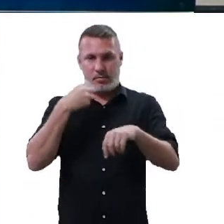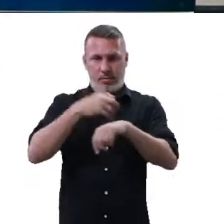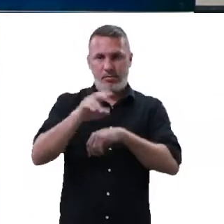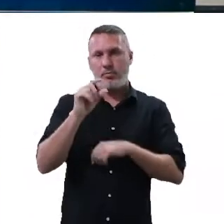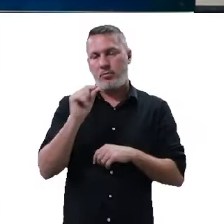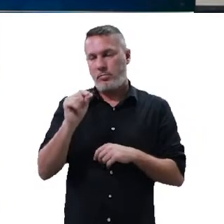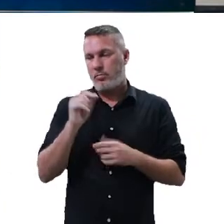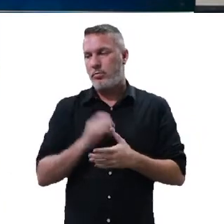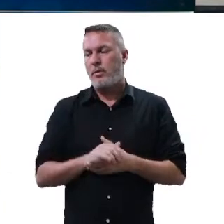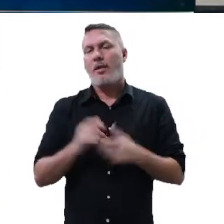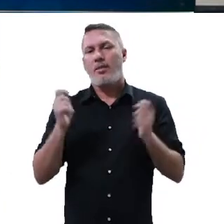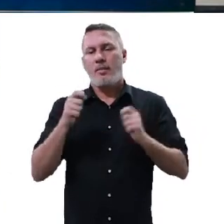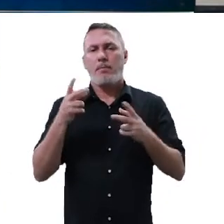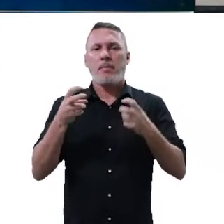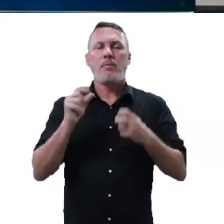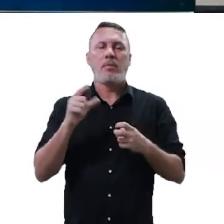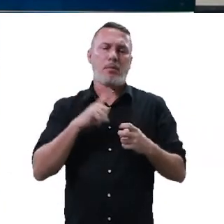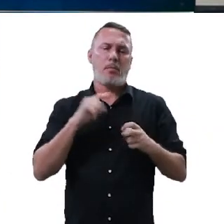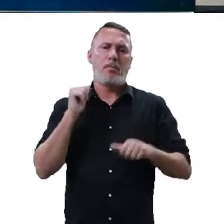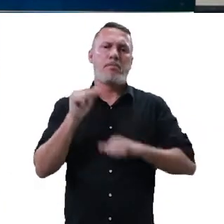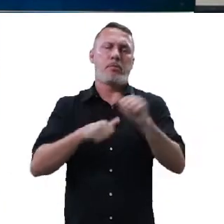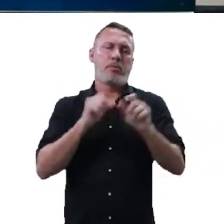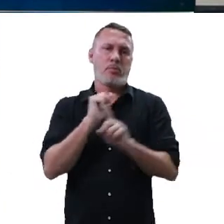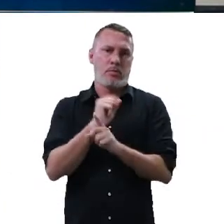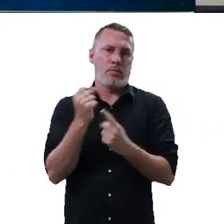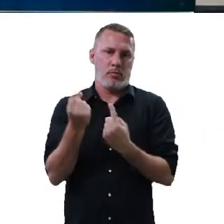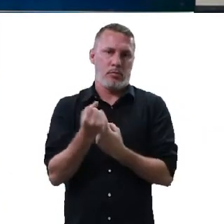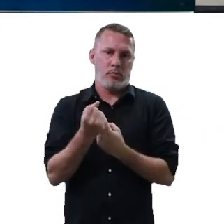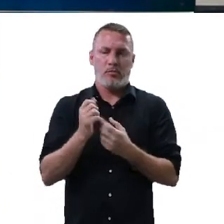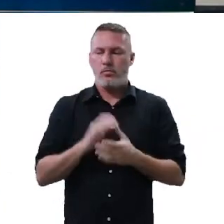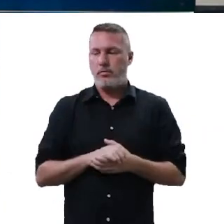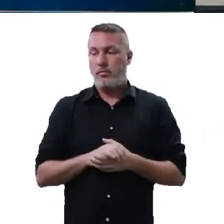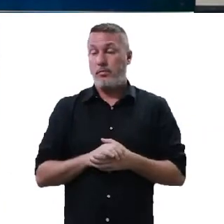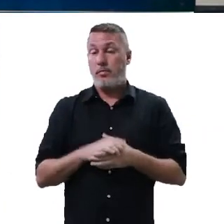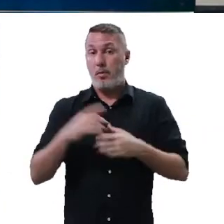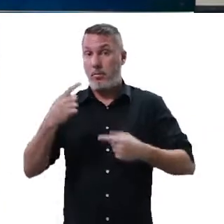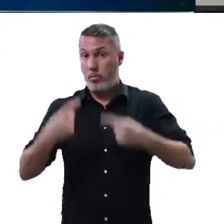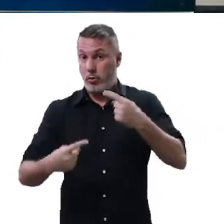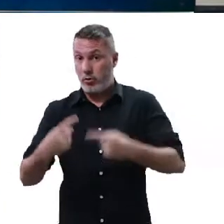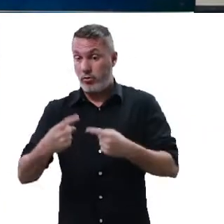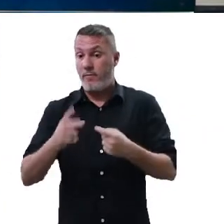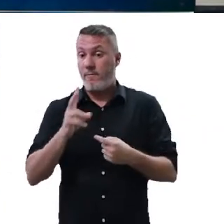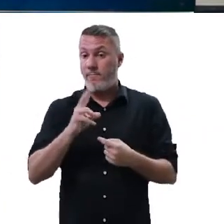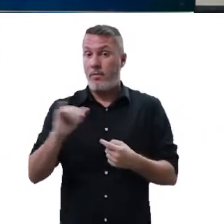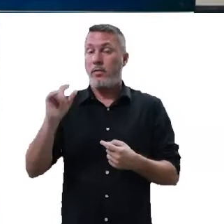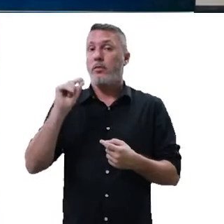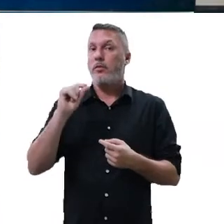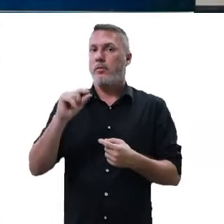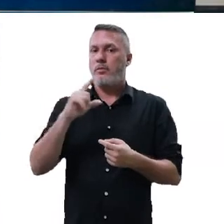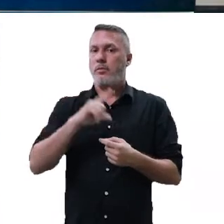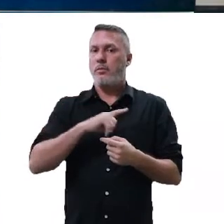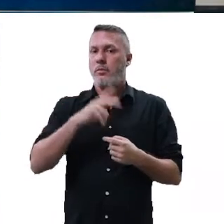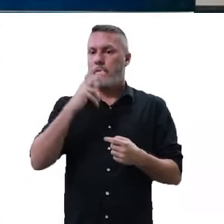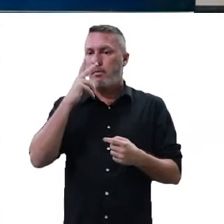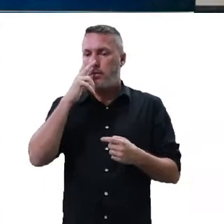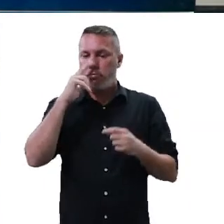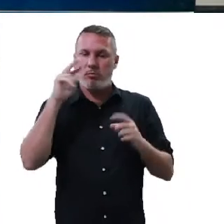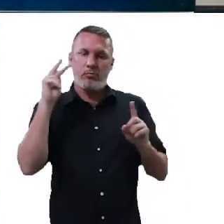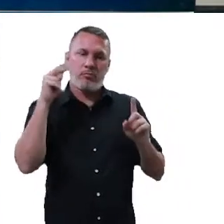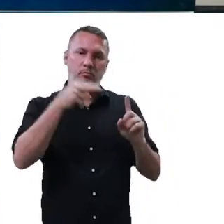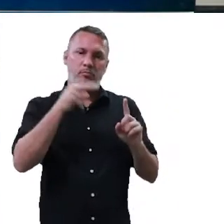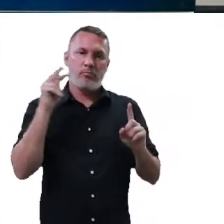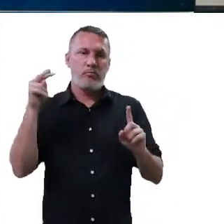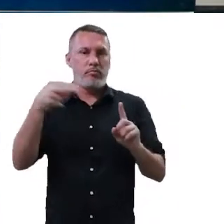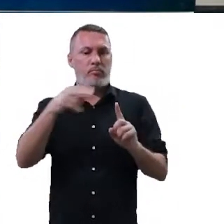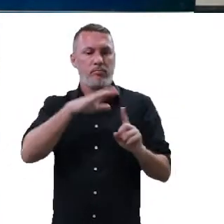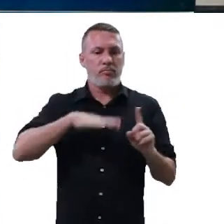eu já estava falando, a gente pode perceber que houve uma mudança na sociedade. A política passou a ser o centro das